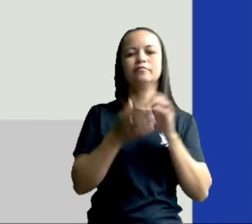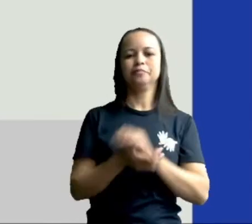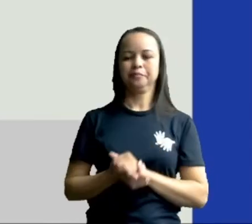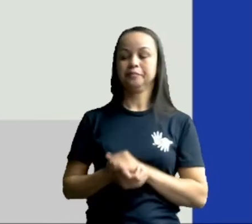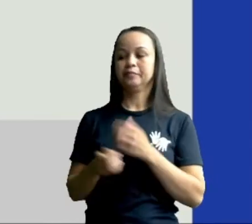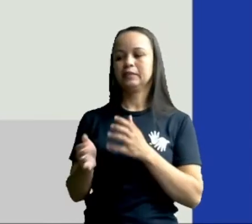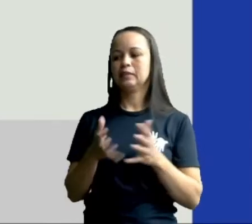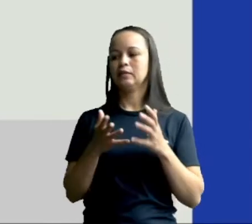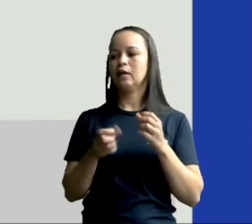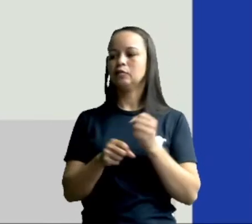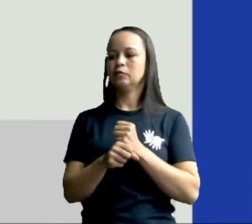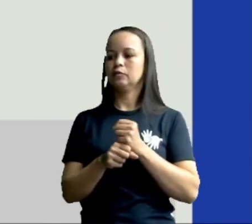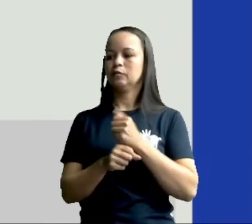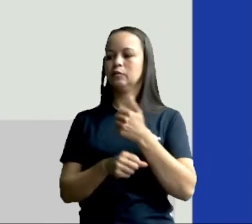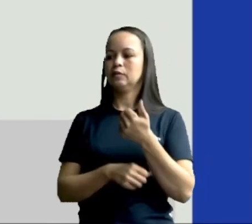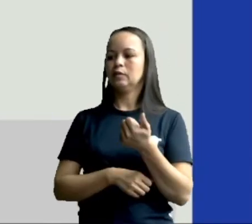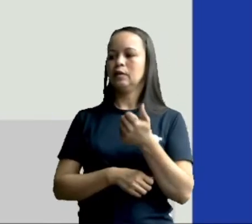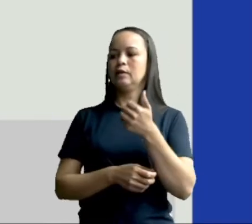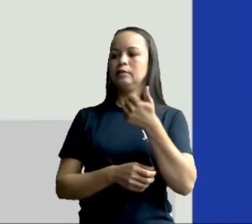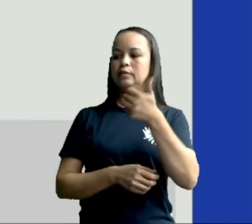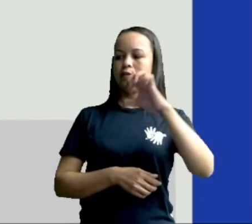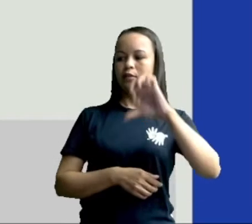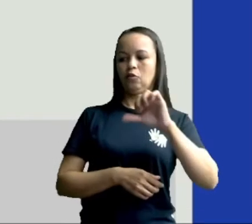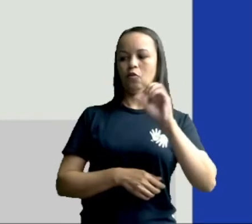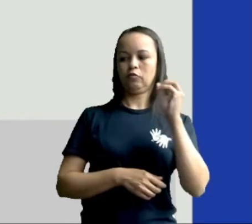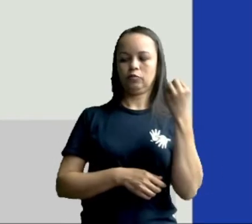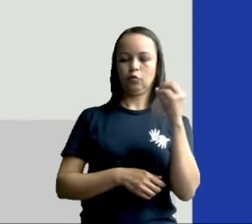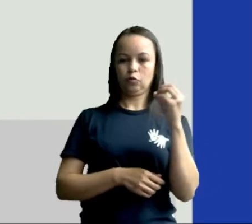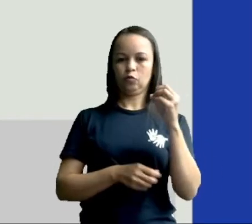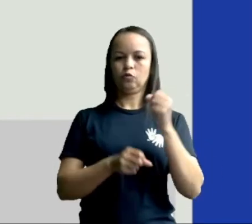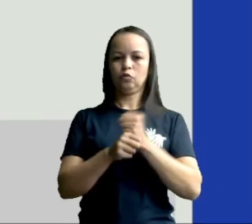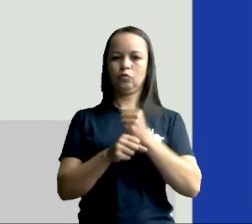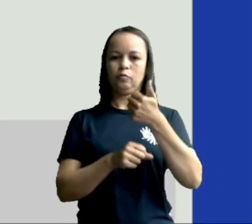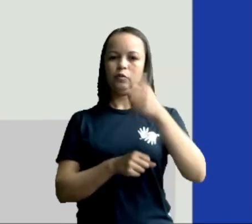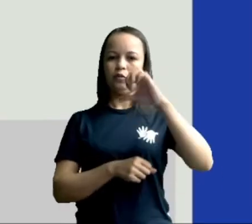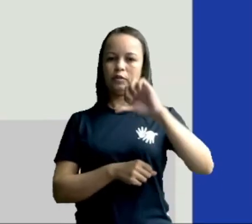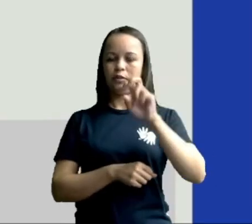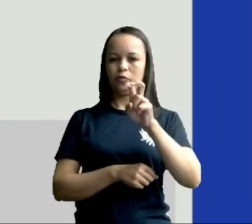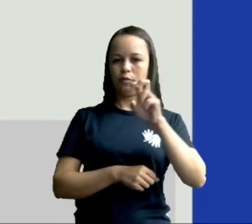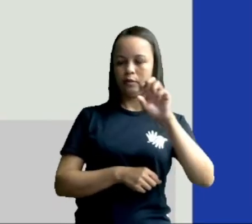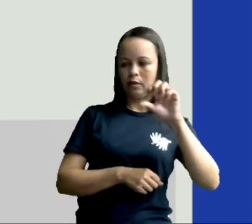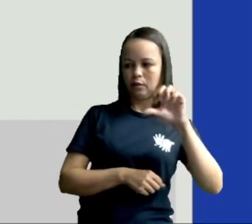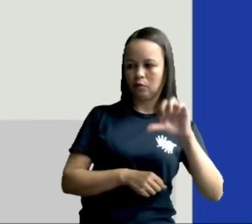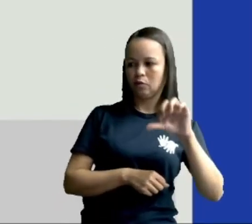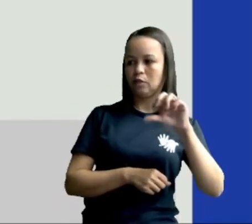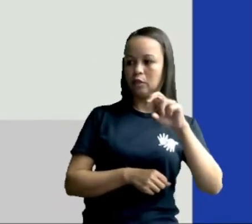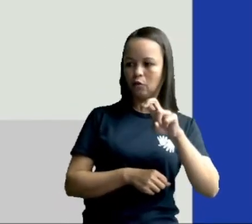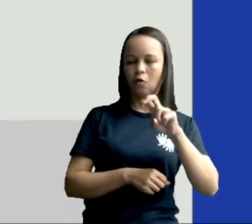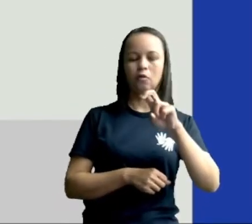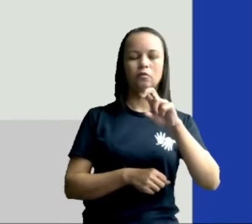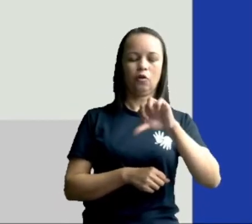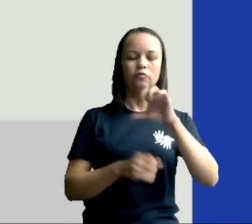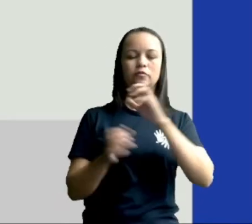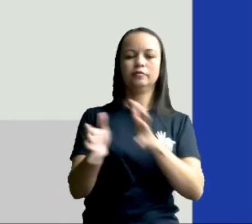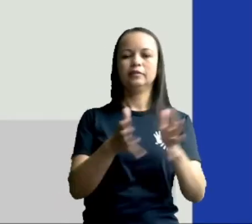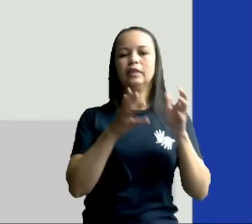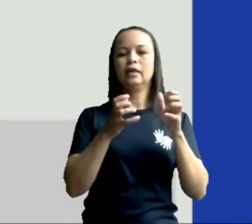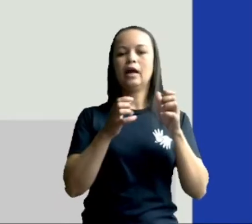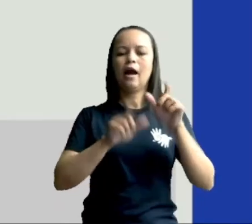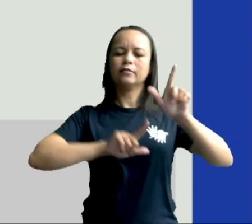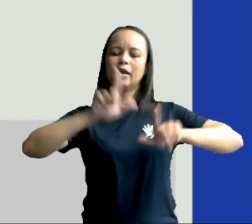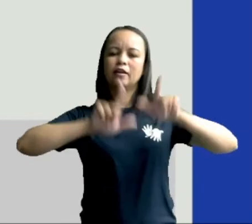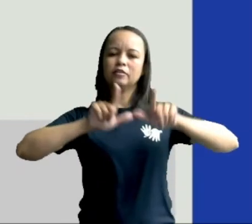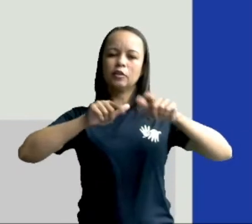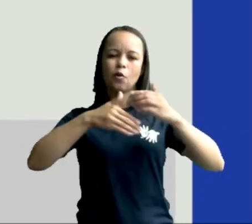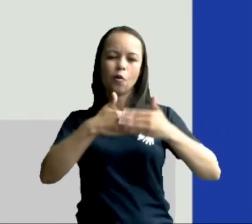a 19 de outubro de 1959. Durante os anos seguintes, na década de 60, a televisão condiciona